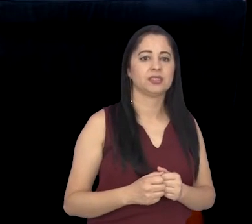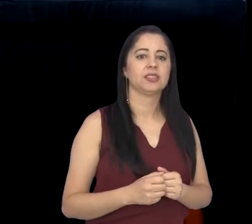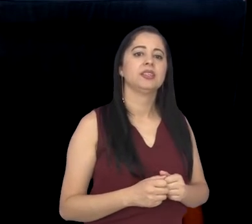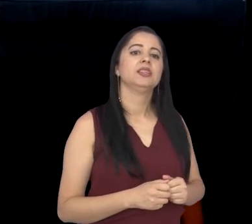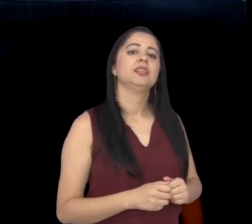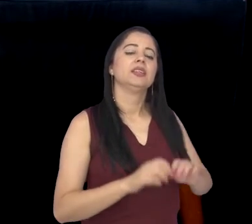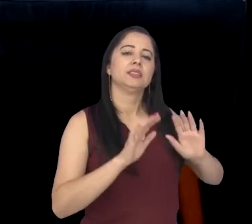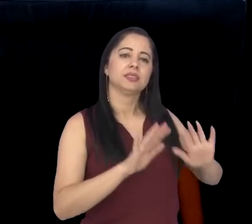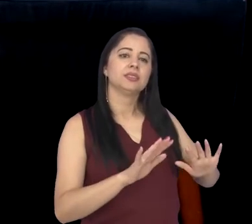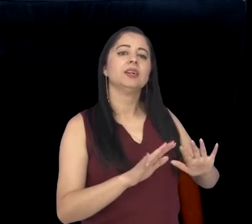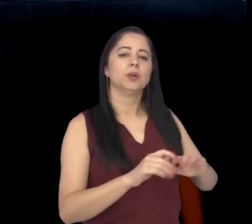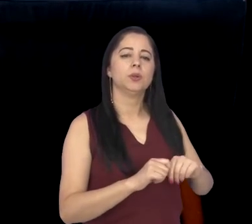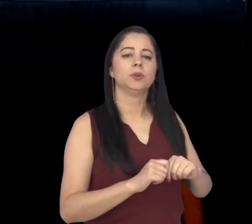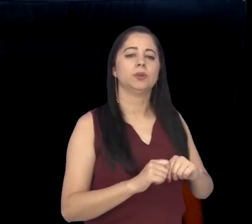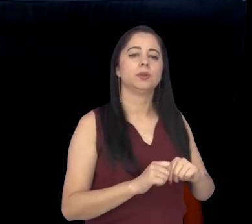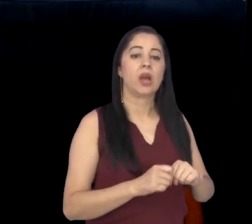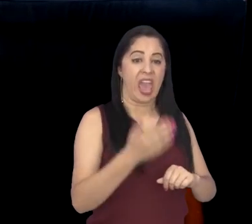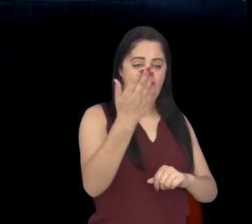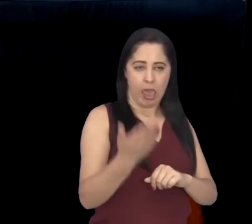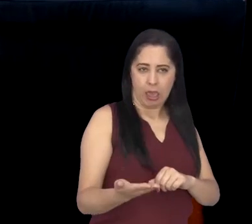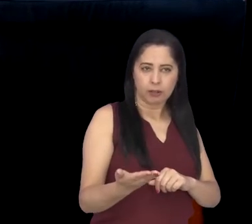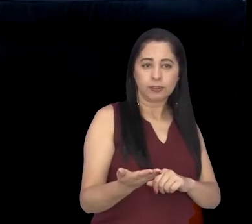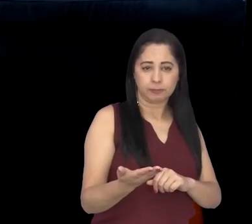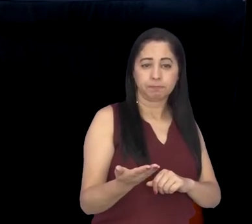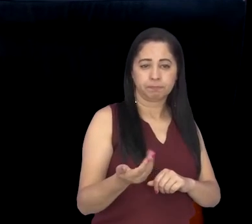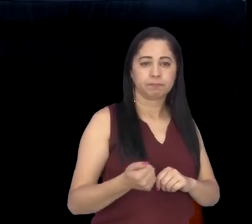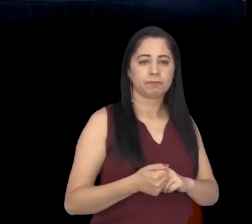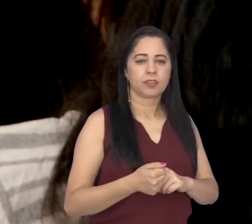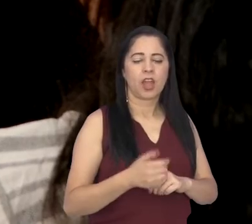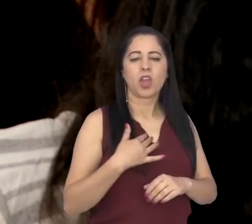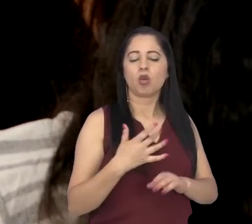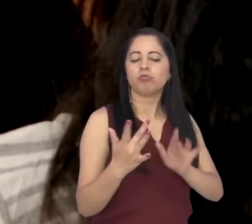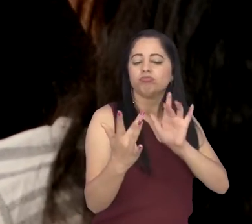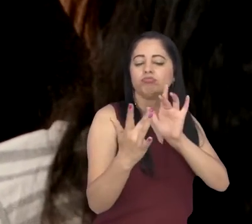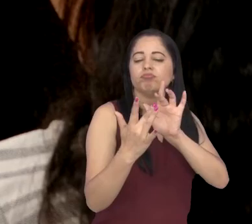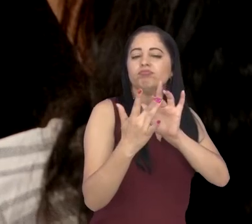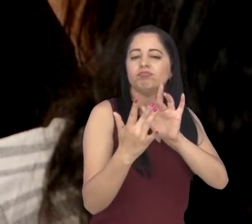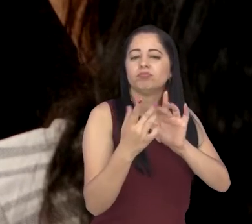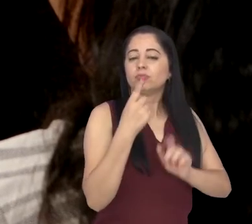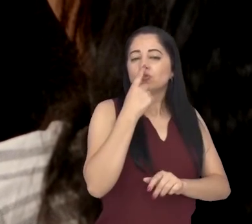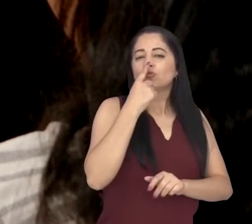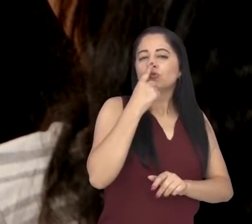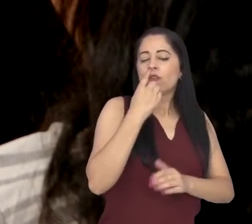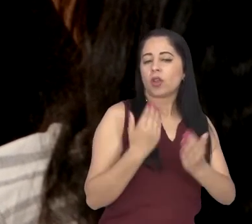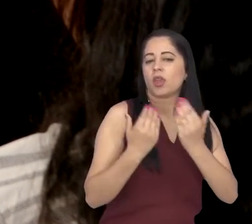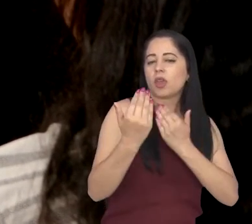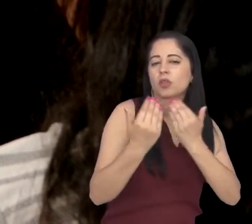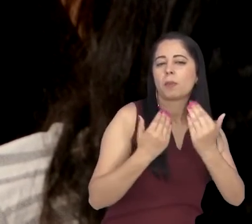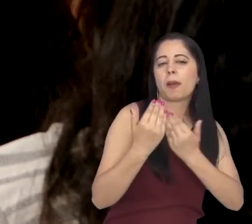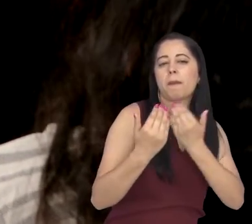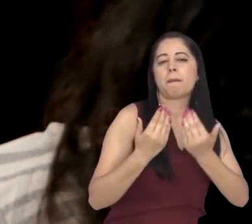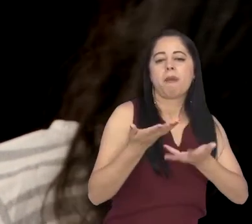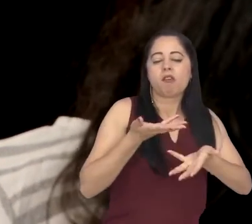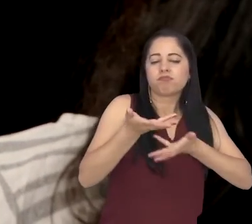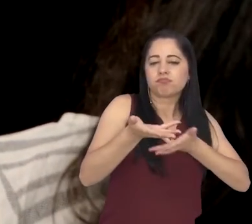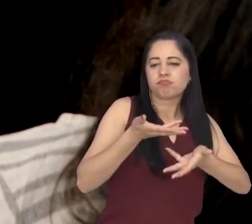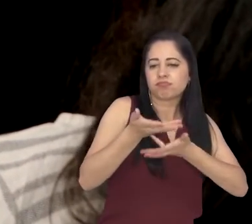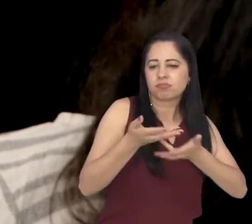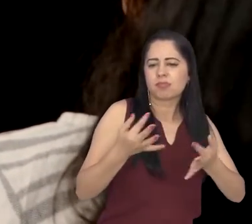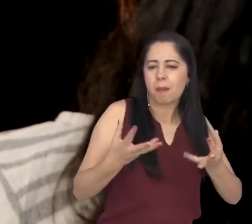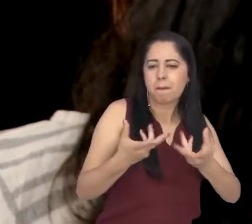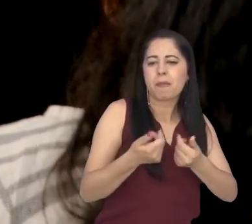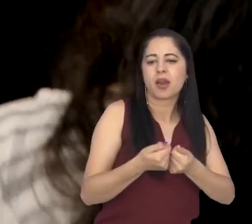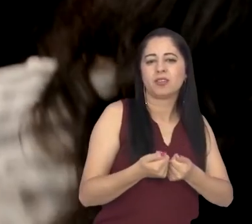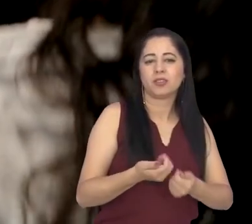crônicas. Então, o Caetano, eu tenho essa afinidade muito grande e a gente conversa. Ele fala que eu